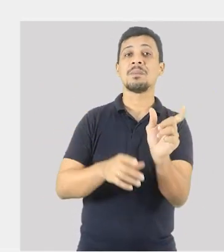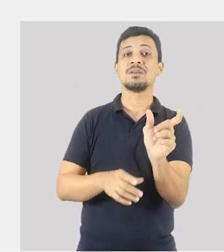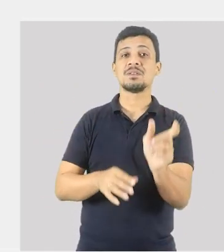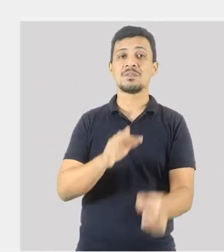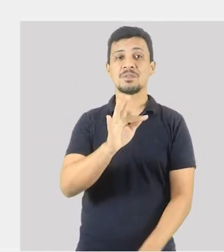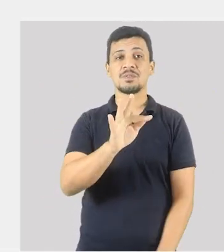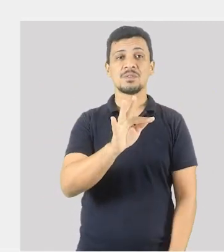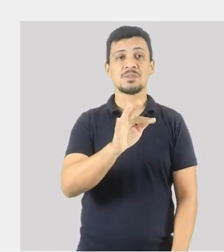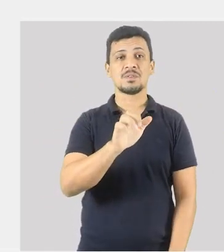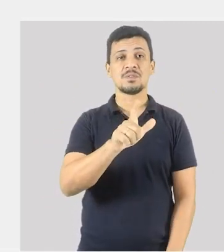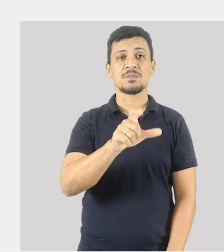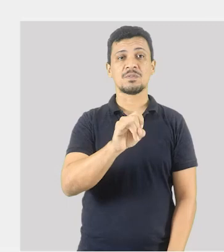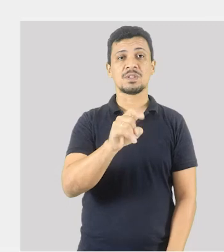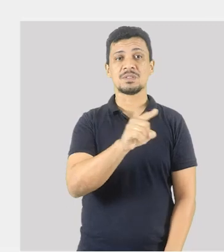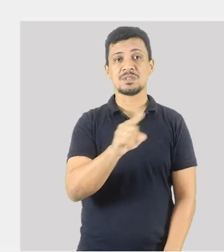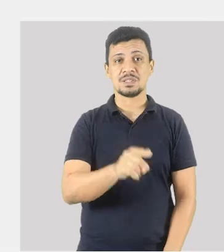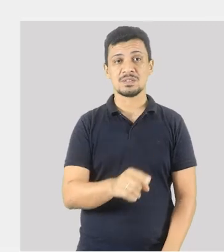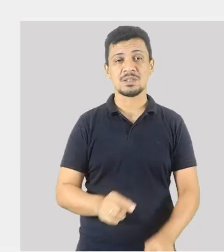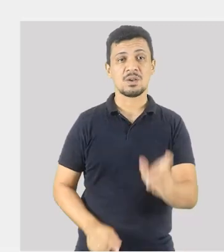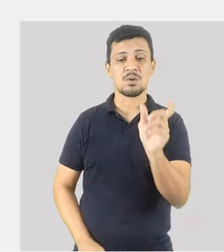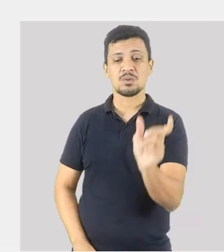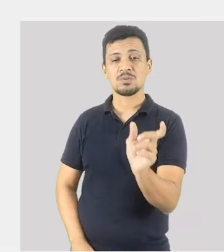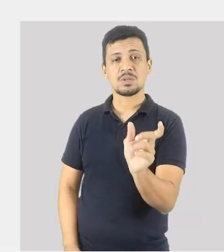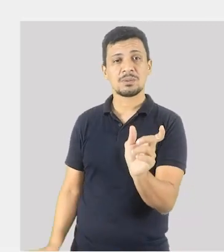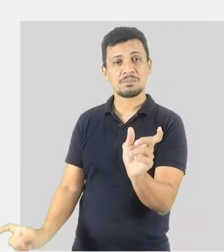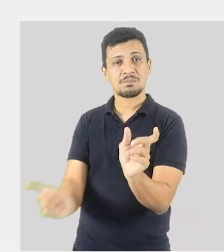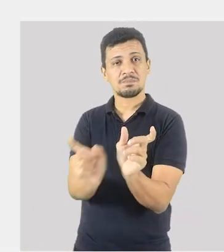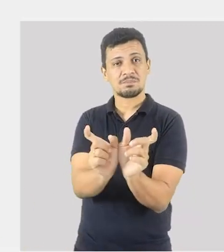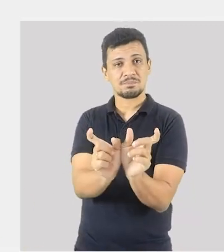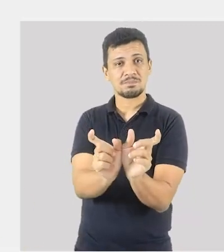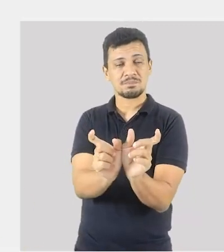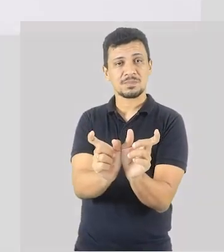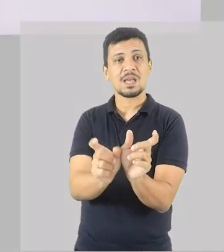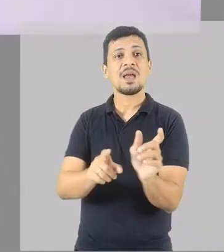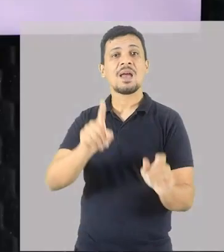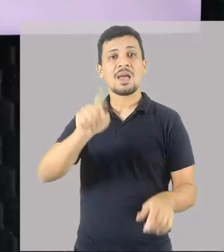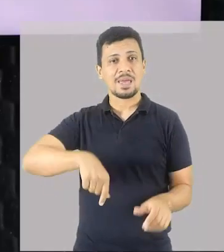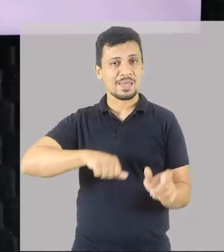somente o sufixo. Se eu acrescentei só o sufixo, é uma derivação, não é uma